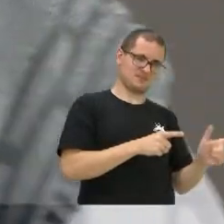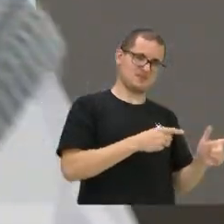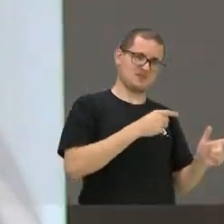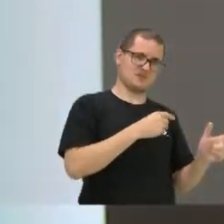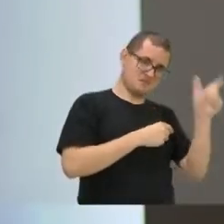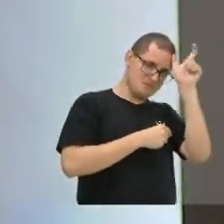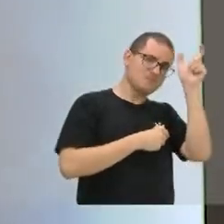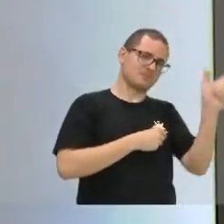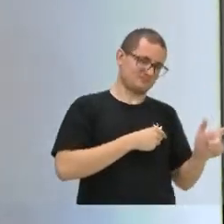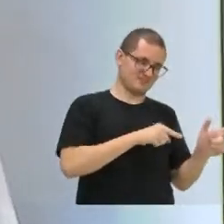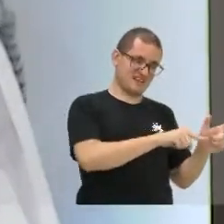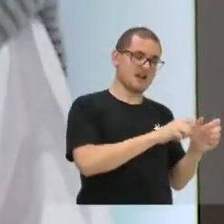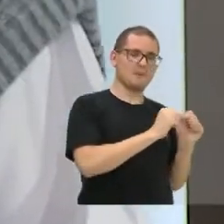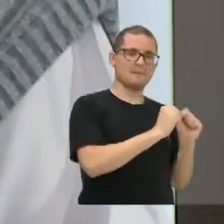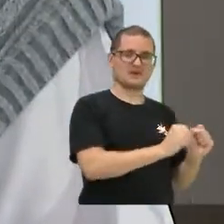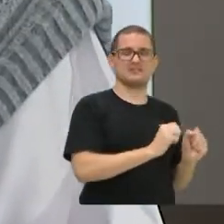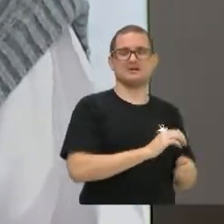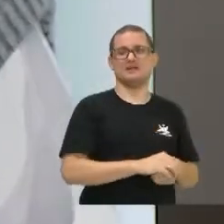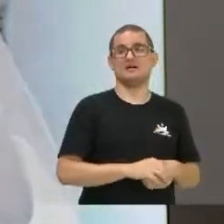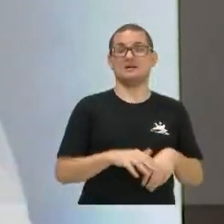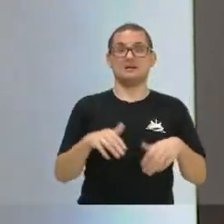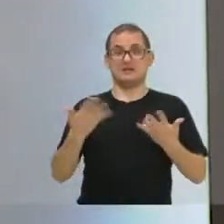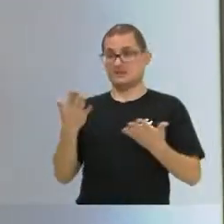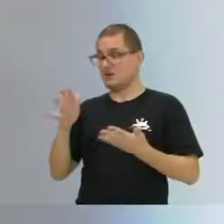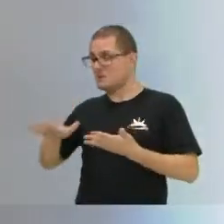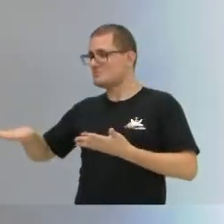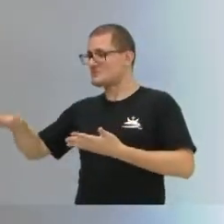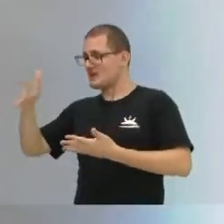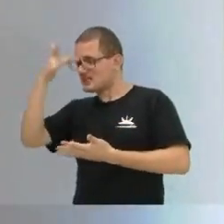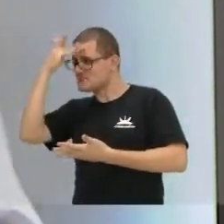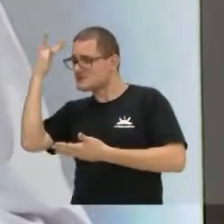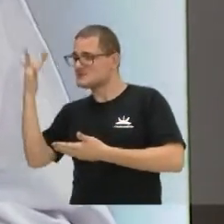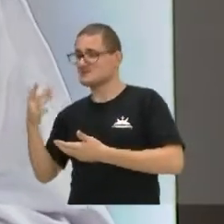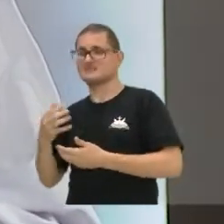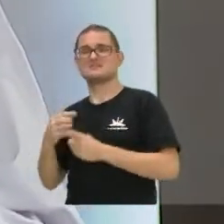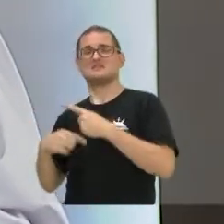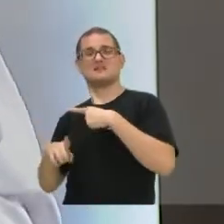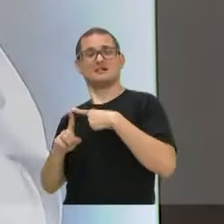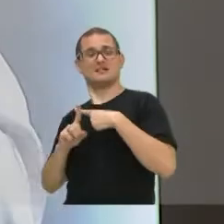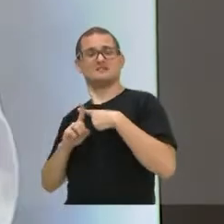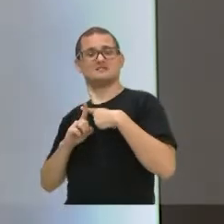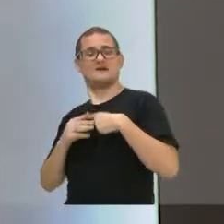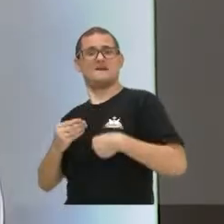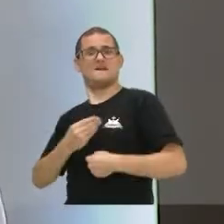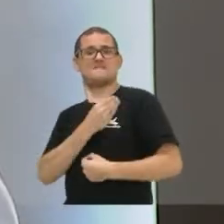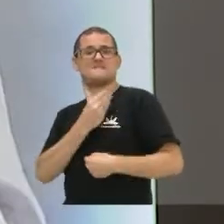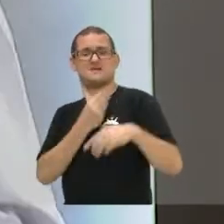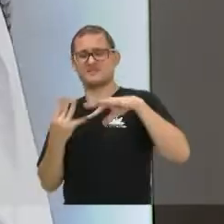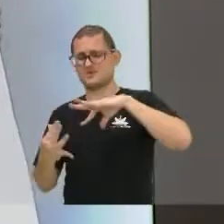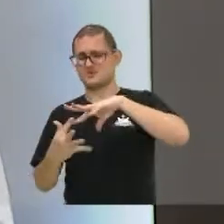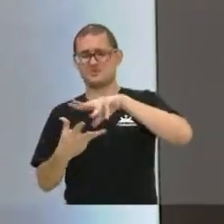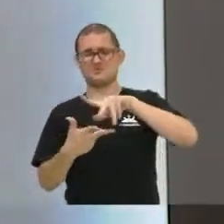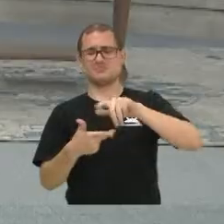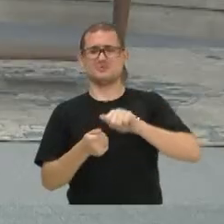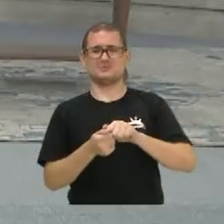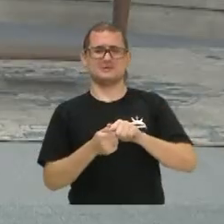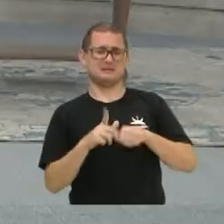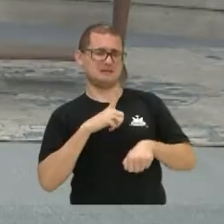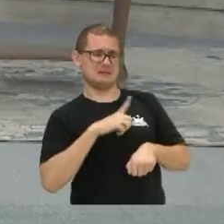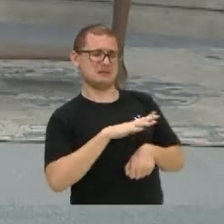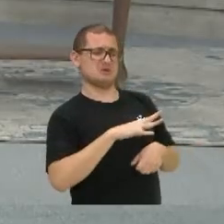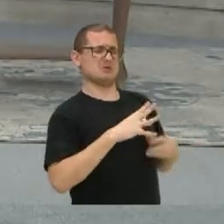residindo no mundo no qual há muitas inimizades com deus e por isso eles são